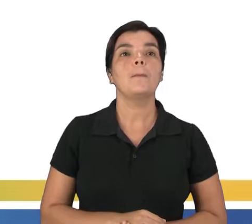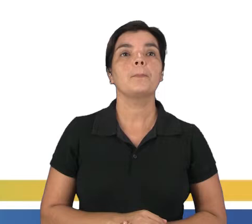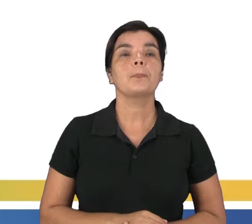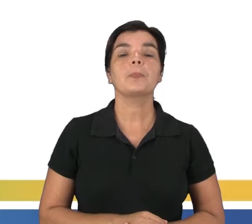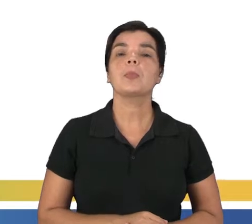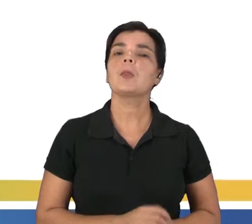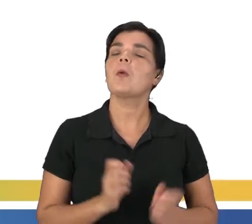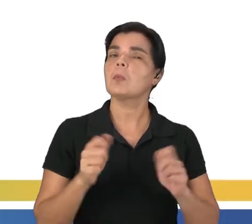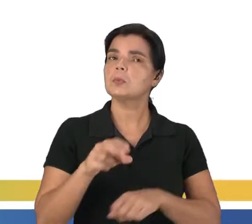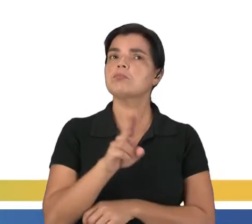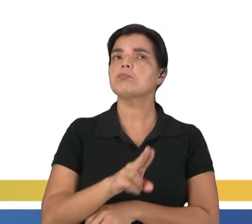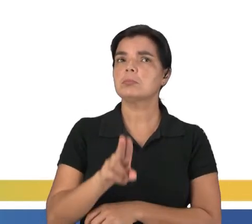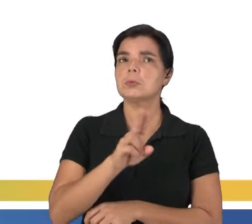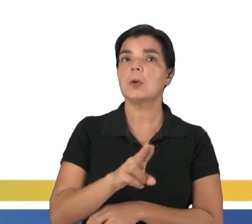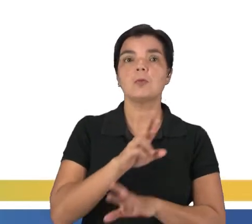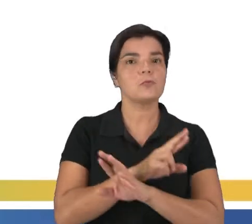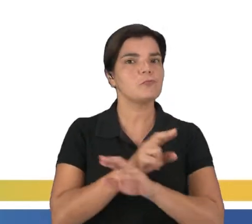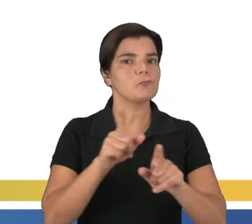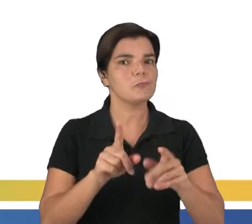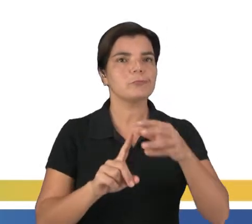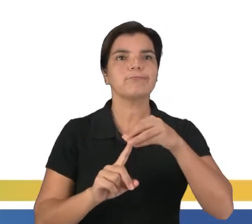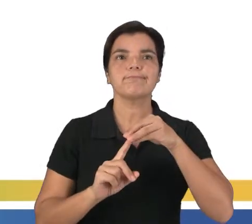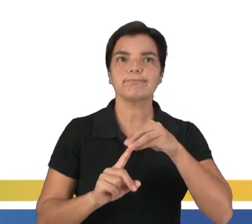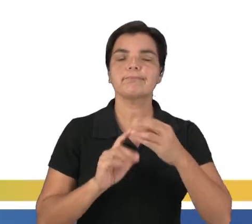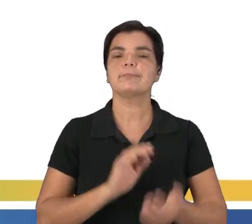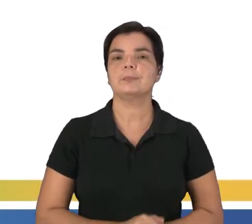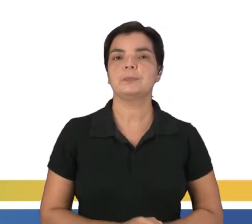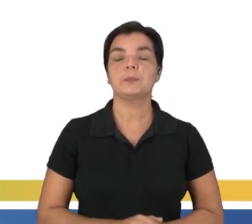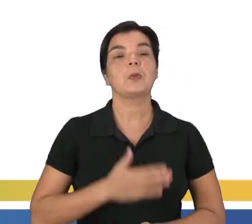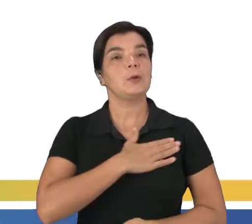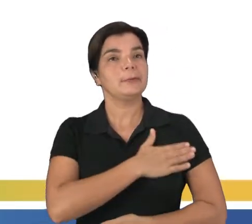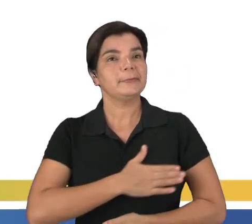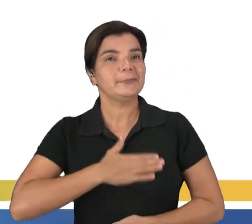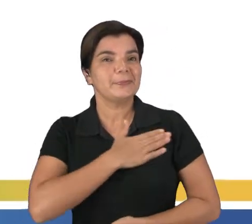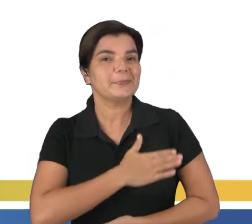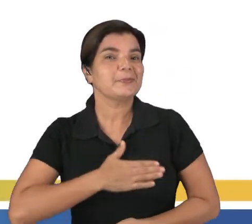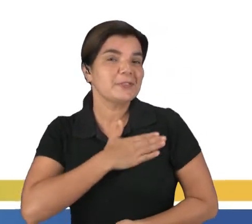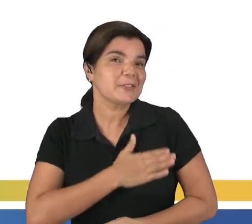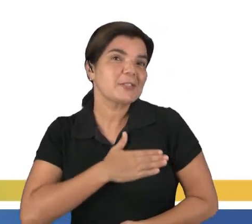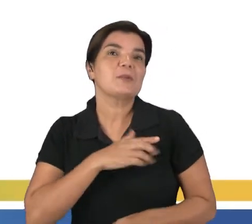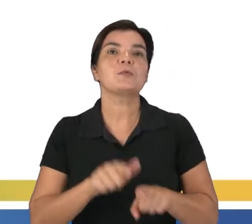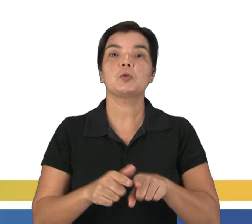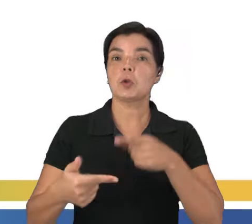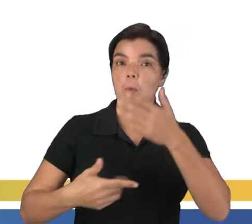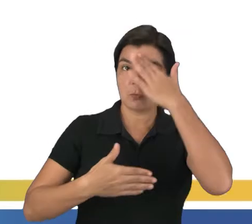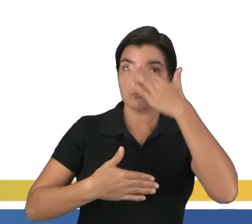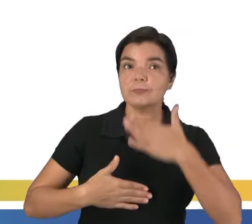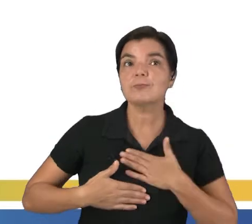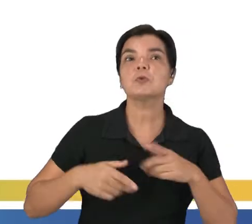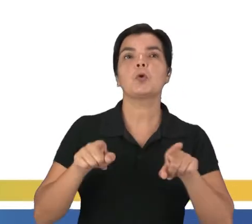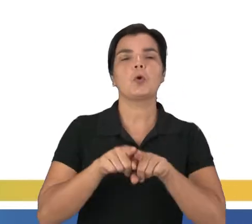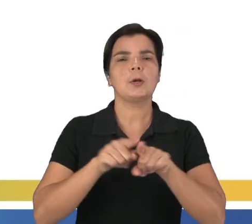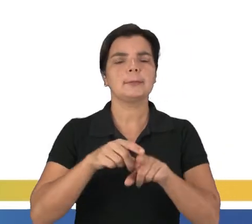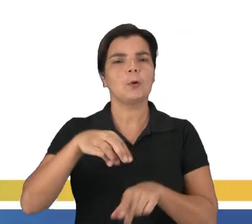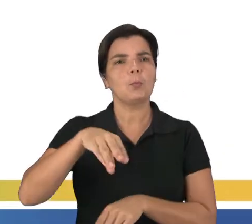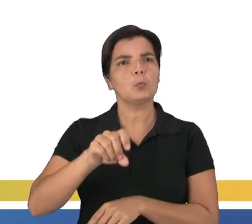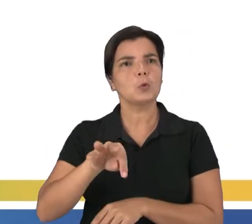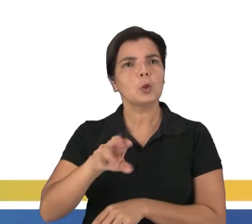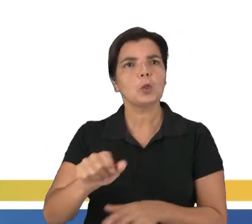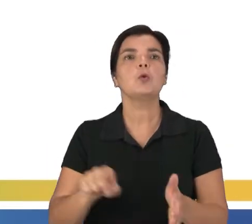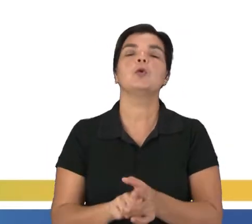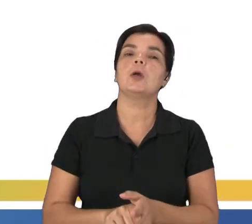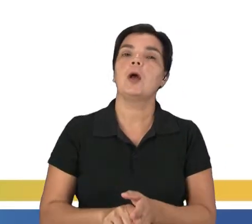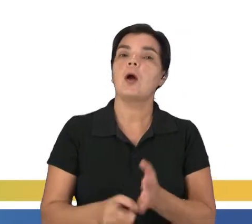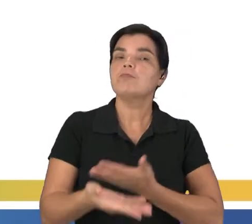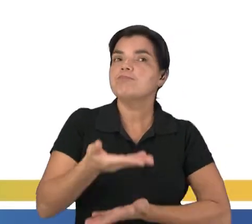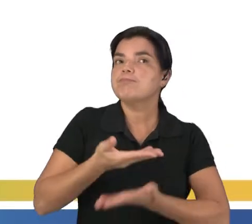Continuando. Eles podem ser utilizados para diferentes finalidades, como a diversão, condicionamento físico, coordenação